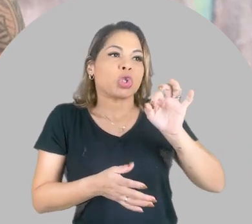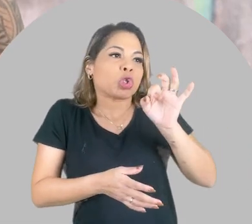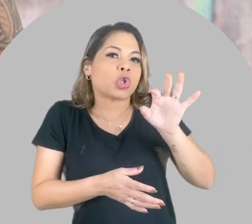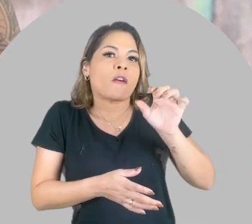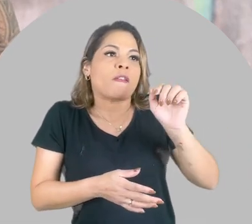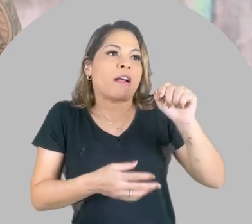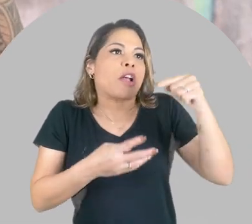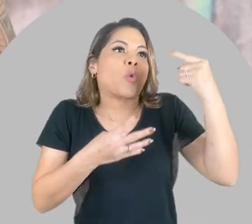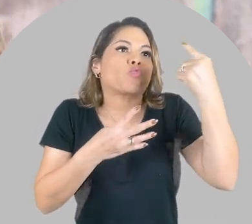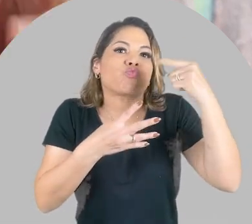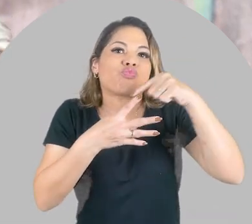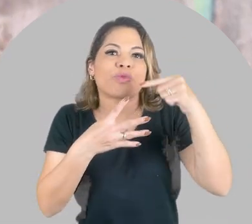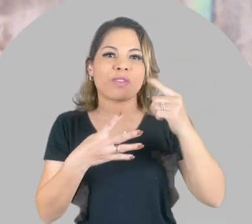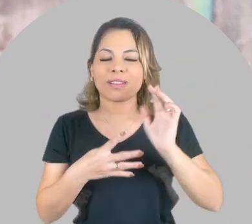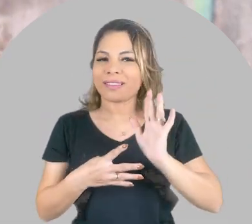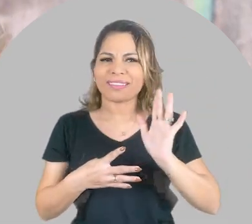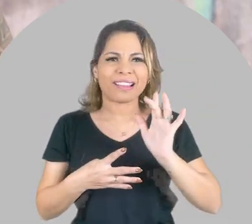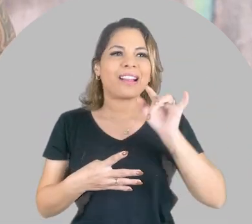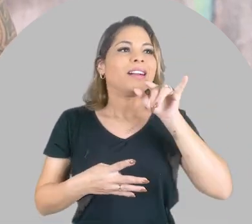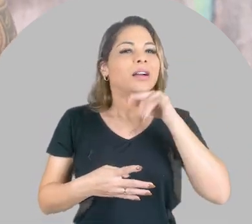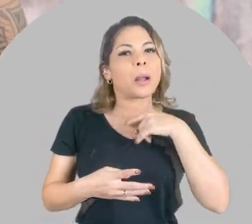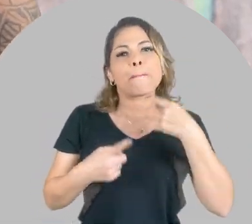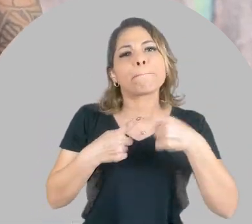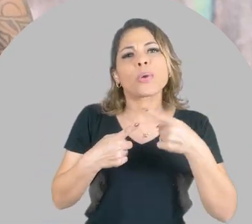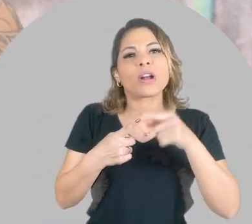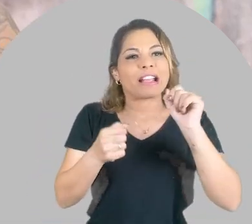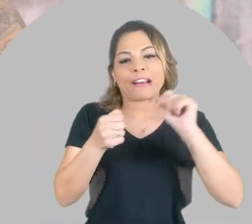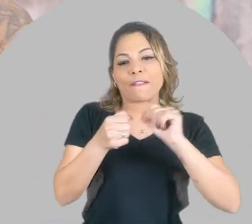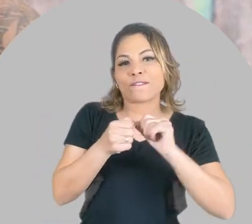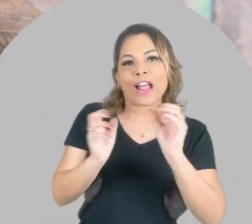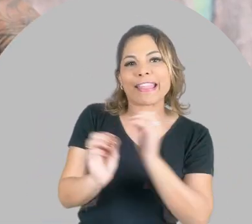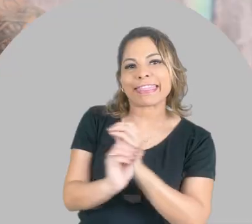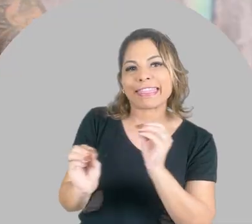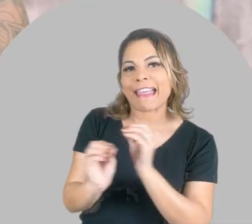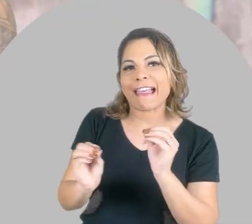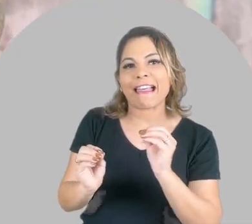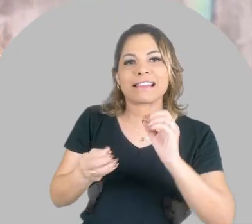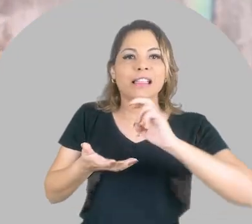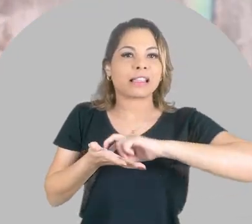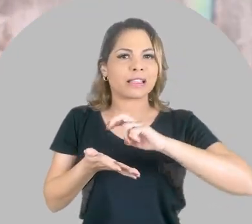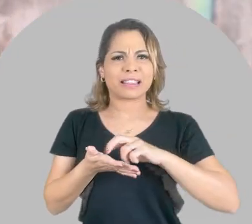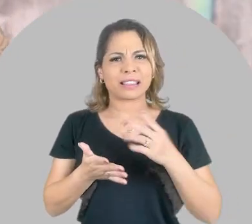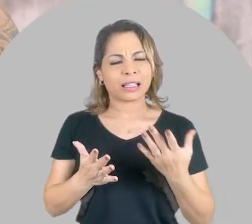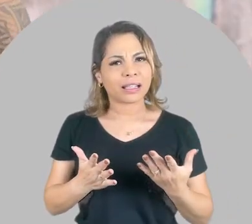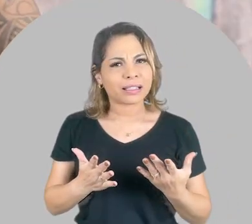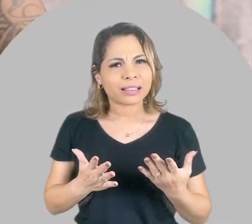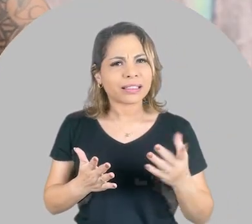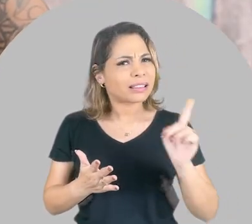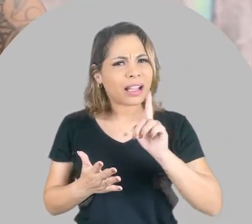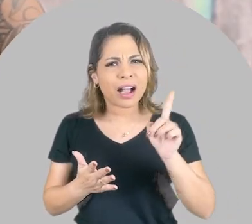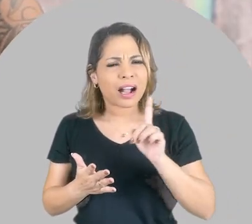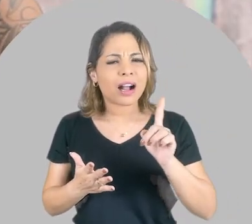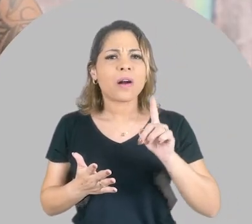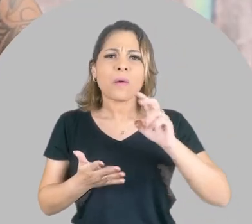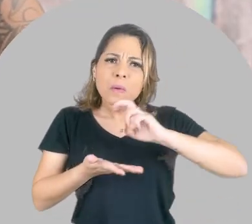não é do hip hop porque tu só faz um elemento. Ou tu não é do hip hop porque tu não faz nenhum